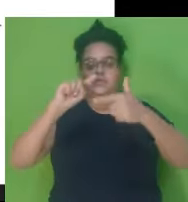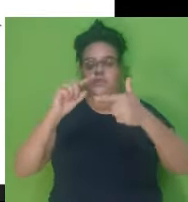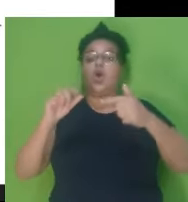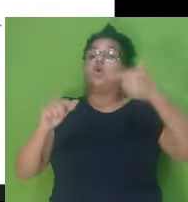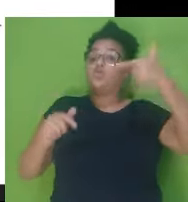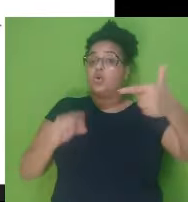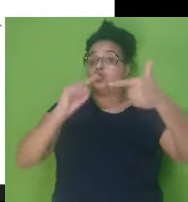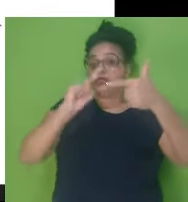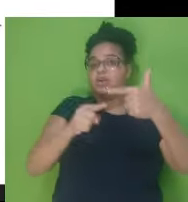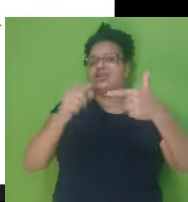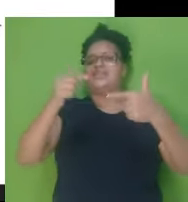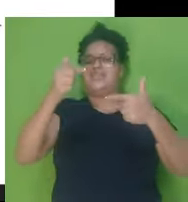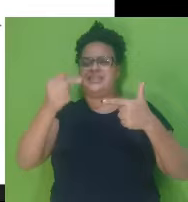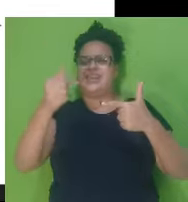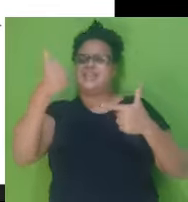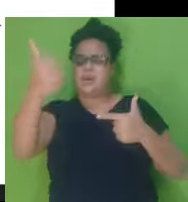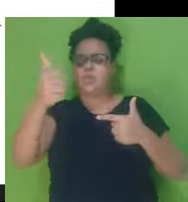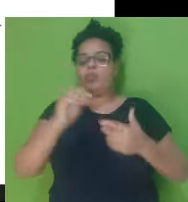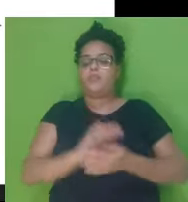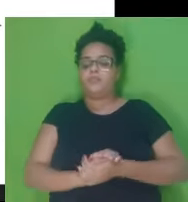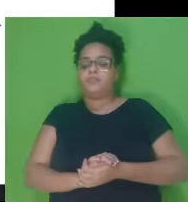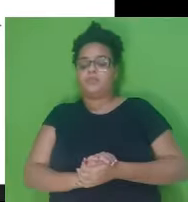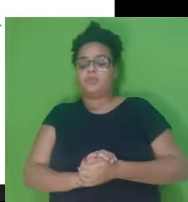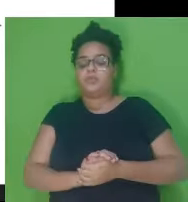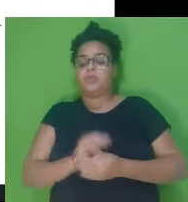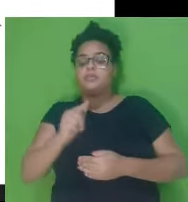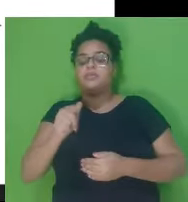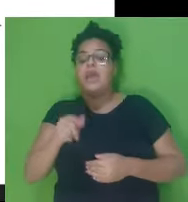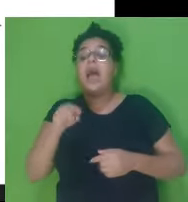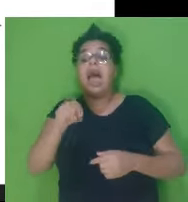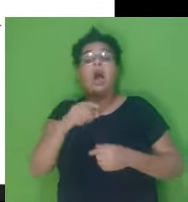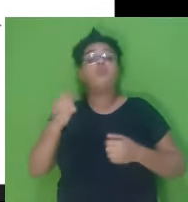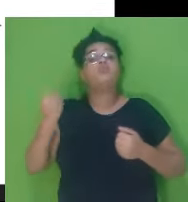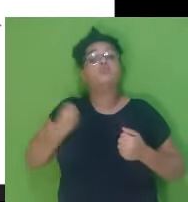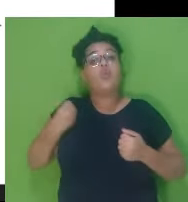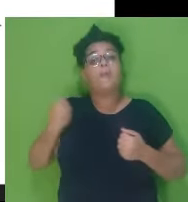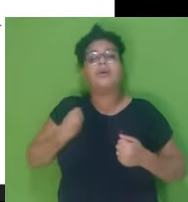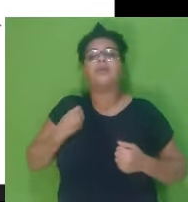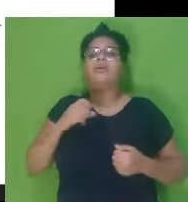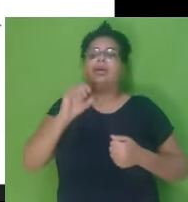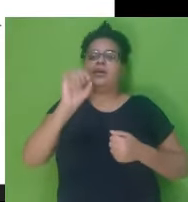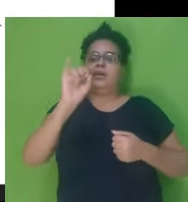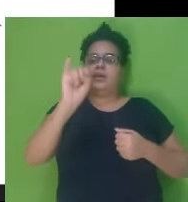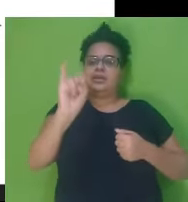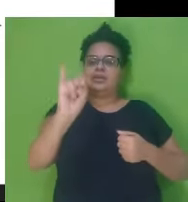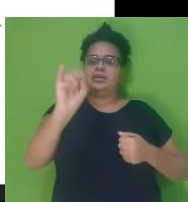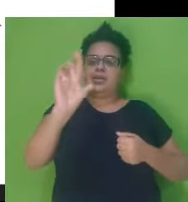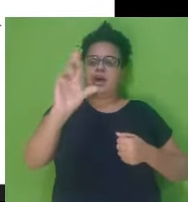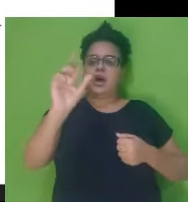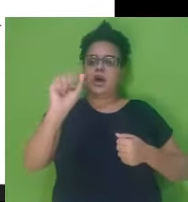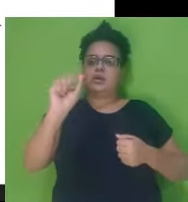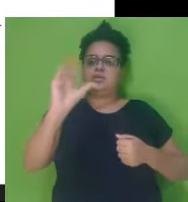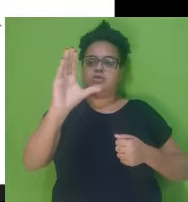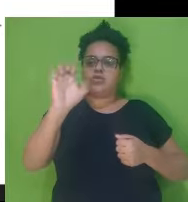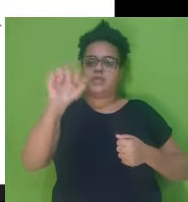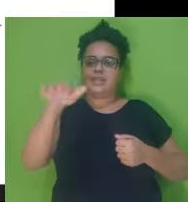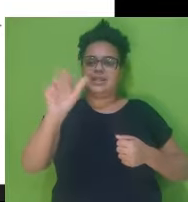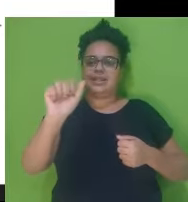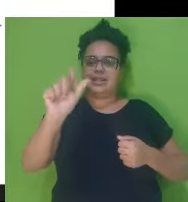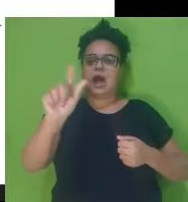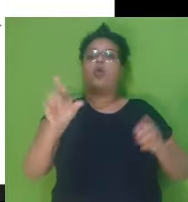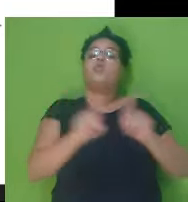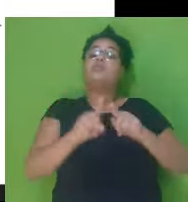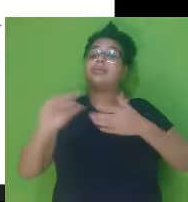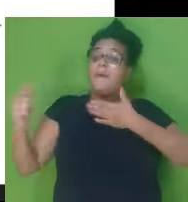Pode-se mostrar que esse número e aqui, ele é um número irracional, tá? e ele é um